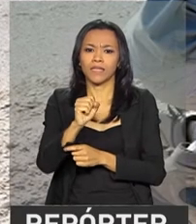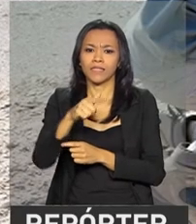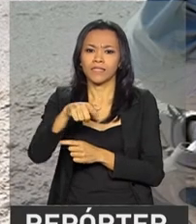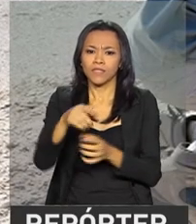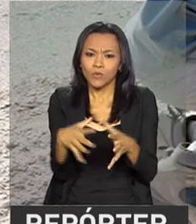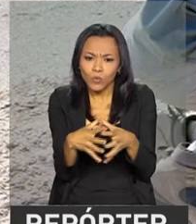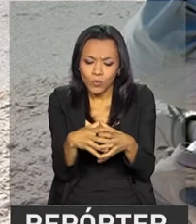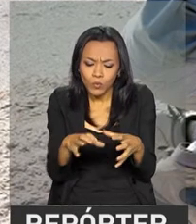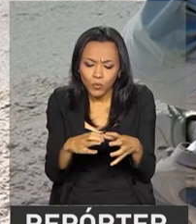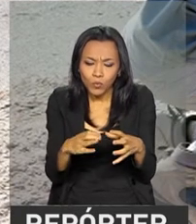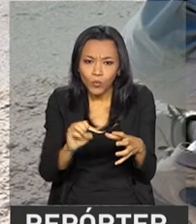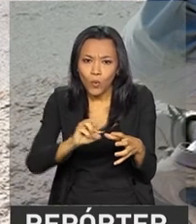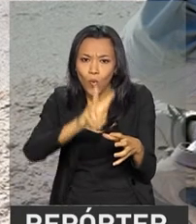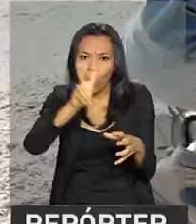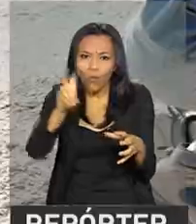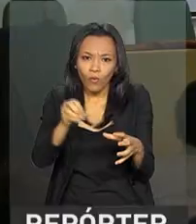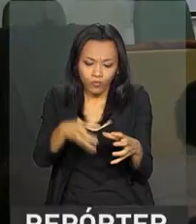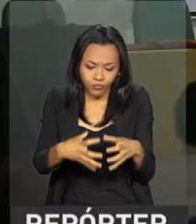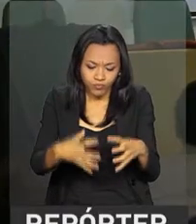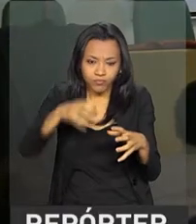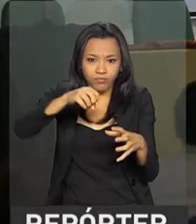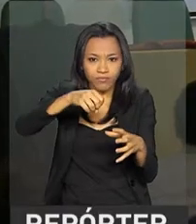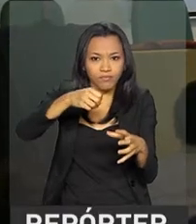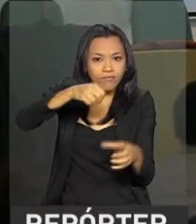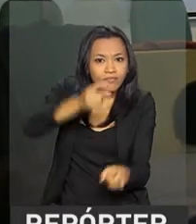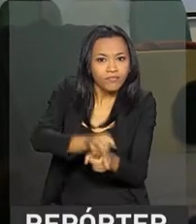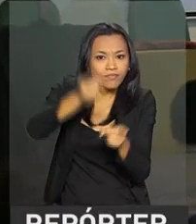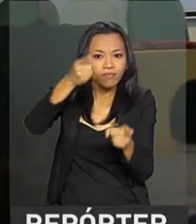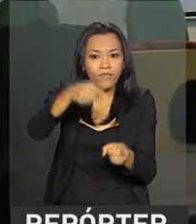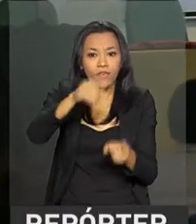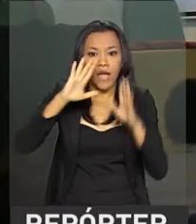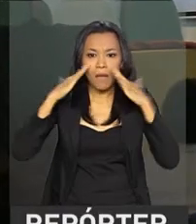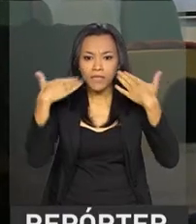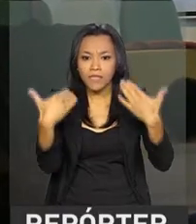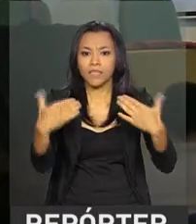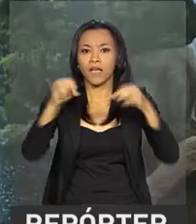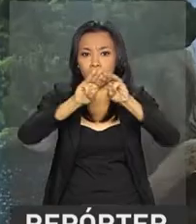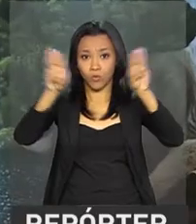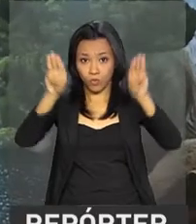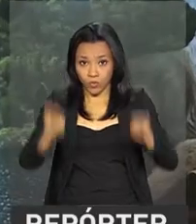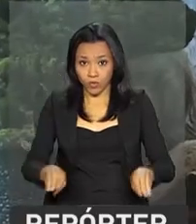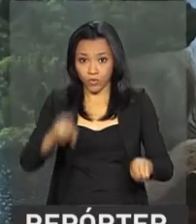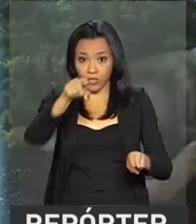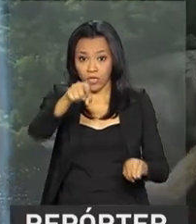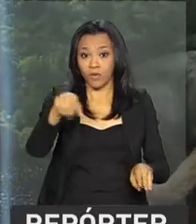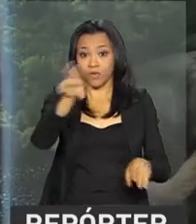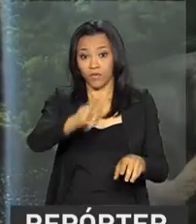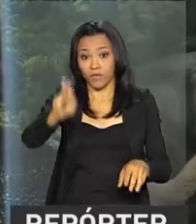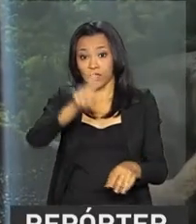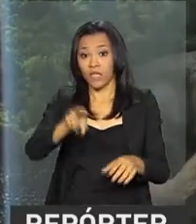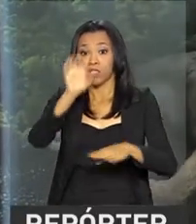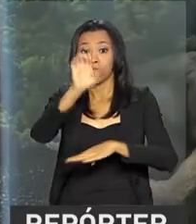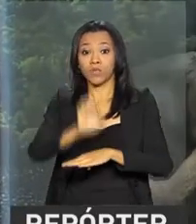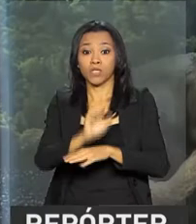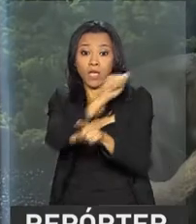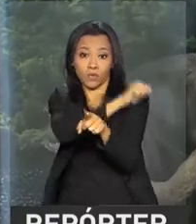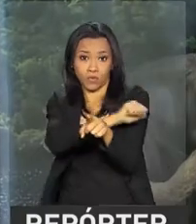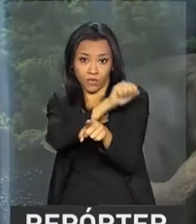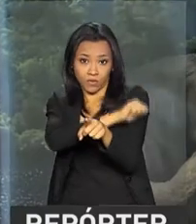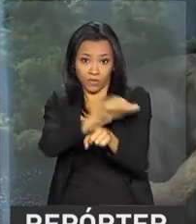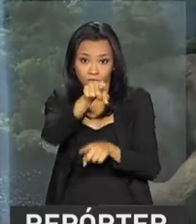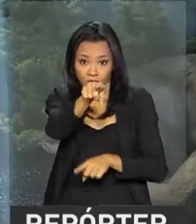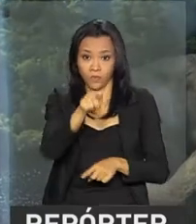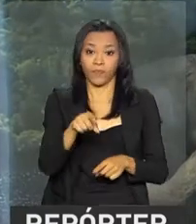primeiro achado do tipo na área a pesquisa foi apresentada no museu nacional da universidade federal do rio de janeiro pelo paleontólogo